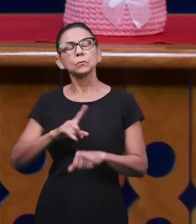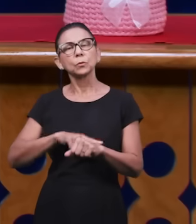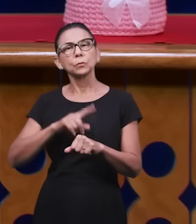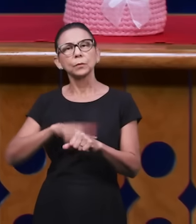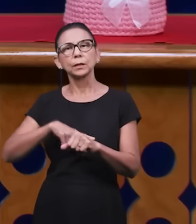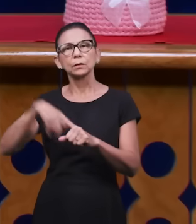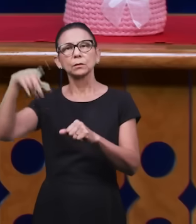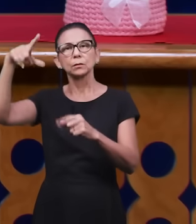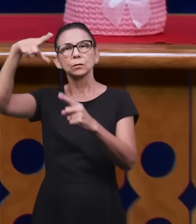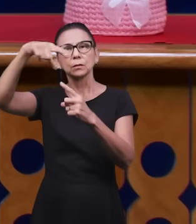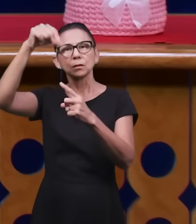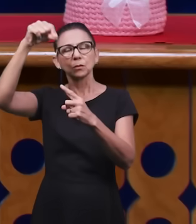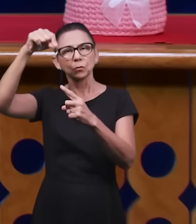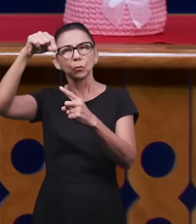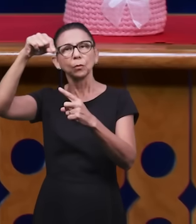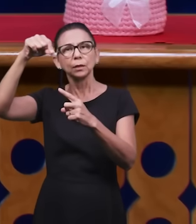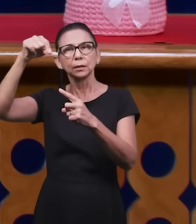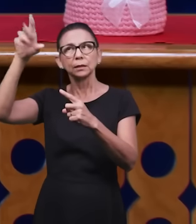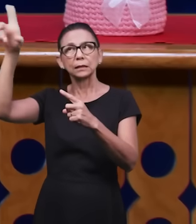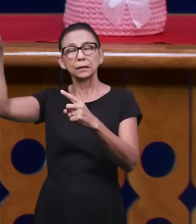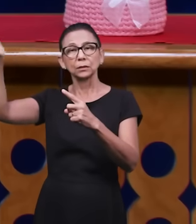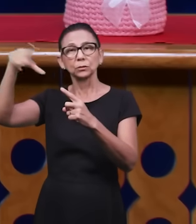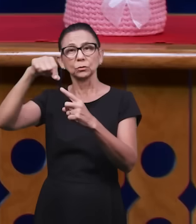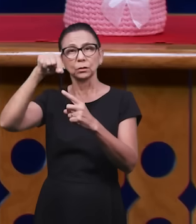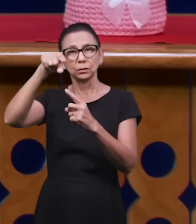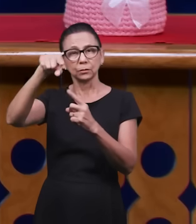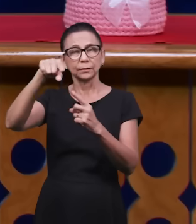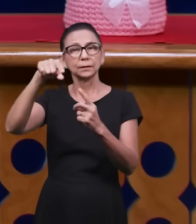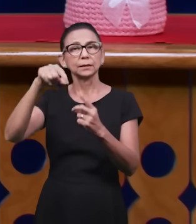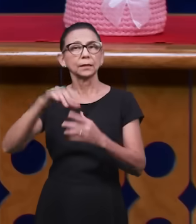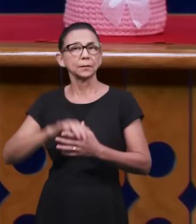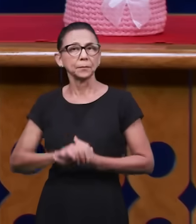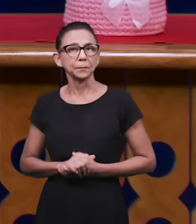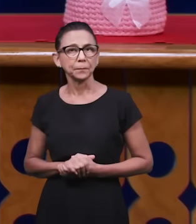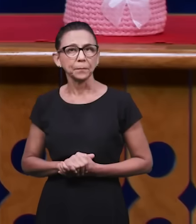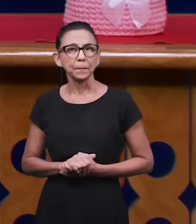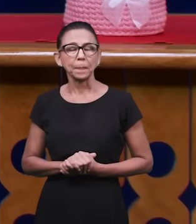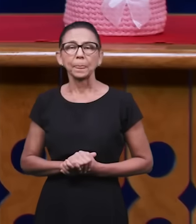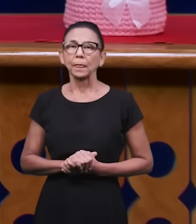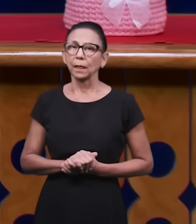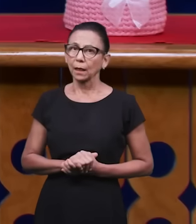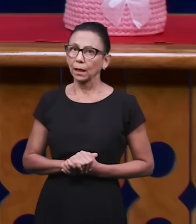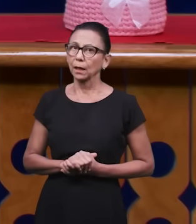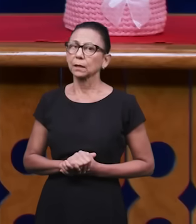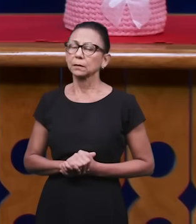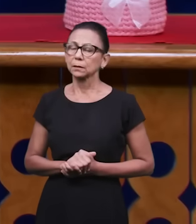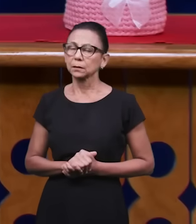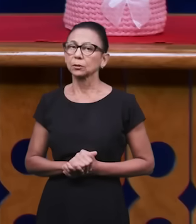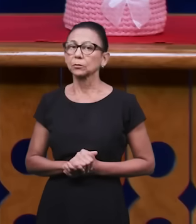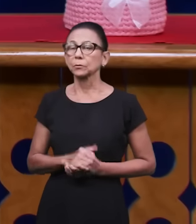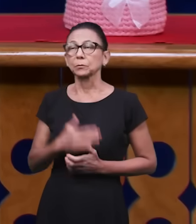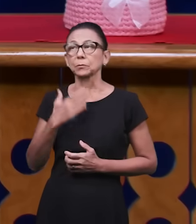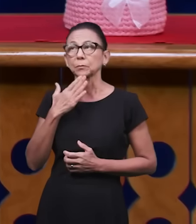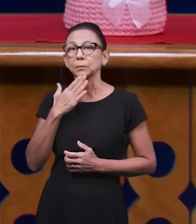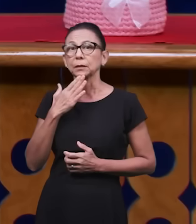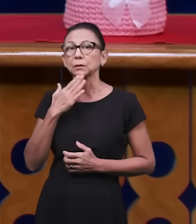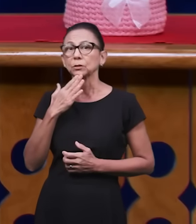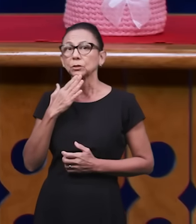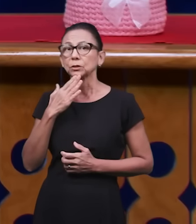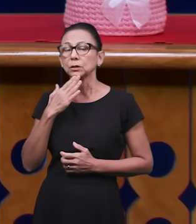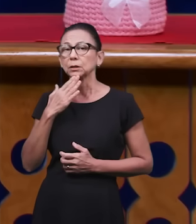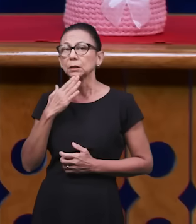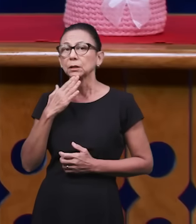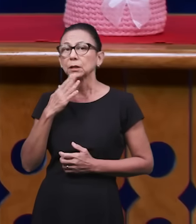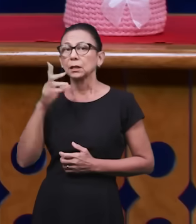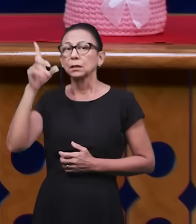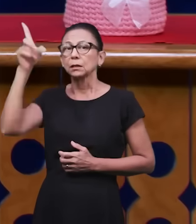Antes de chegarmos à última parte do versículo, de pedir ao Pai e receber, é preciso que todos nós entendamos que